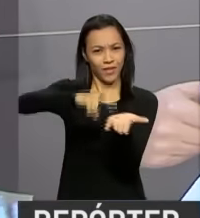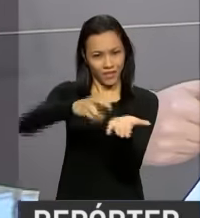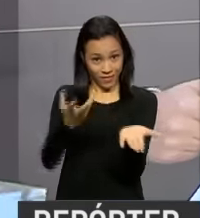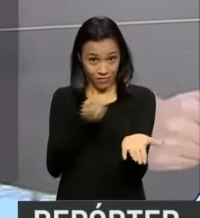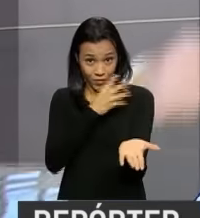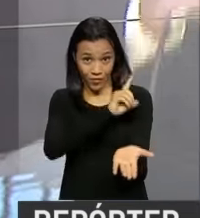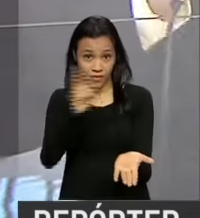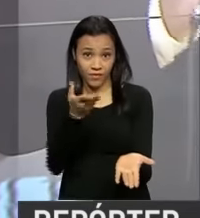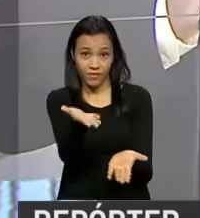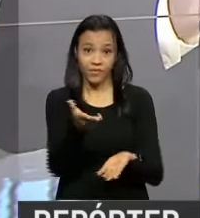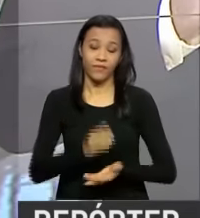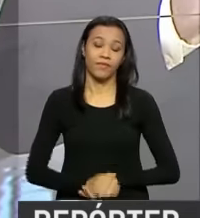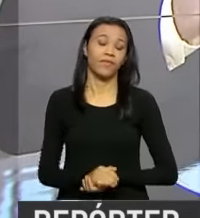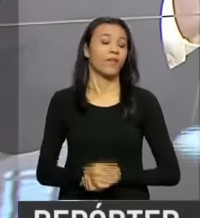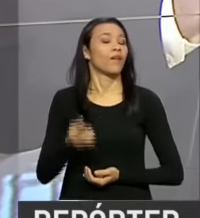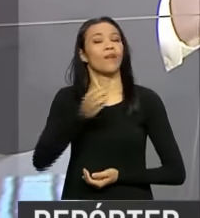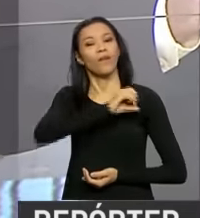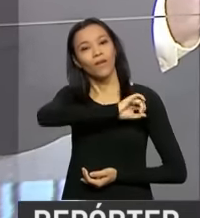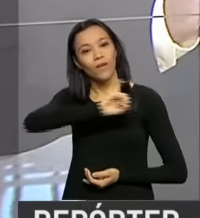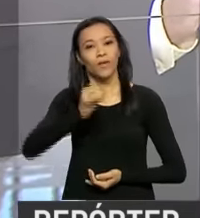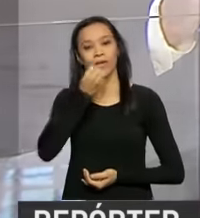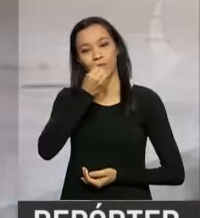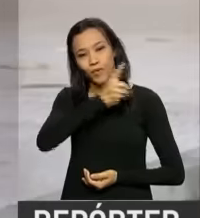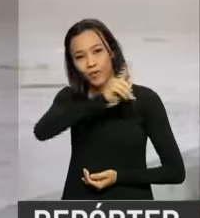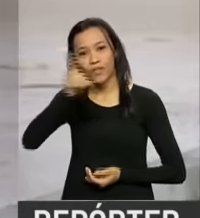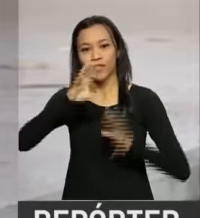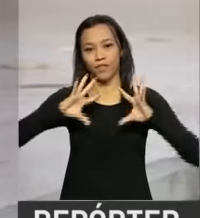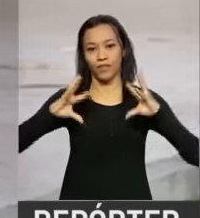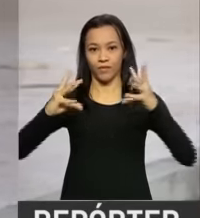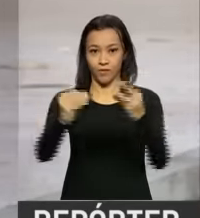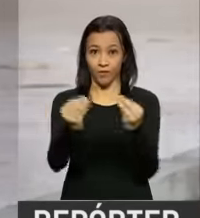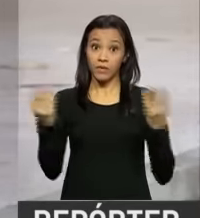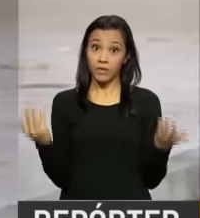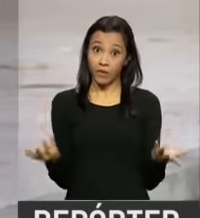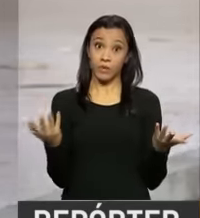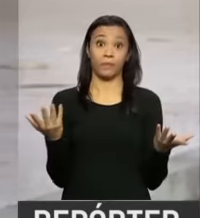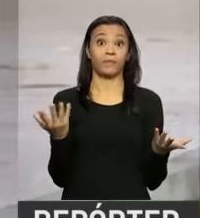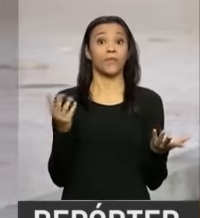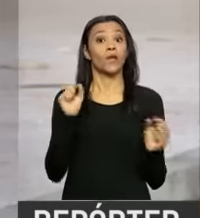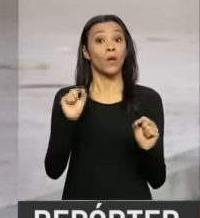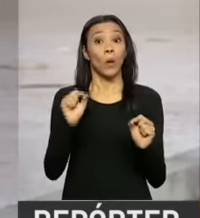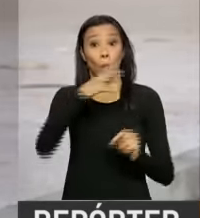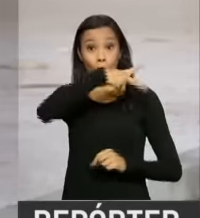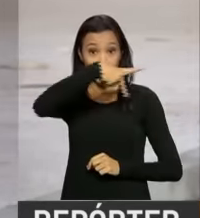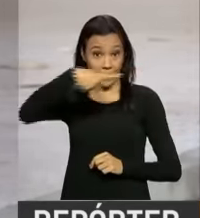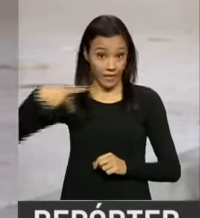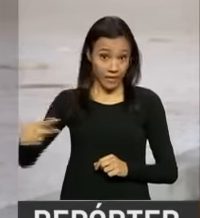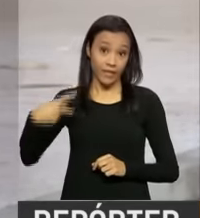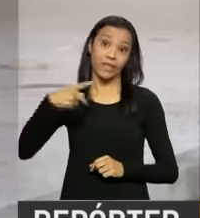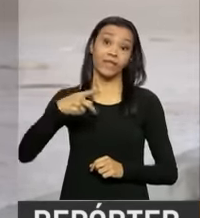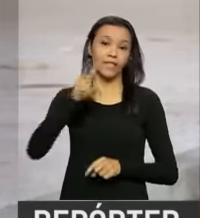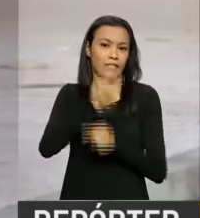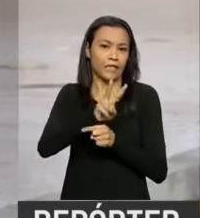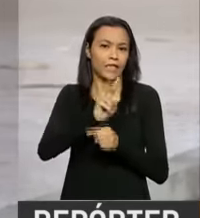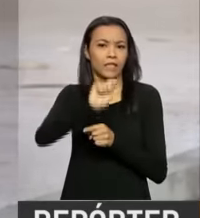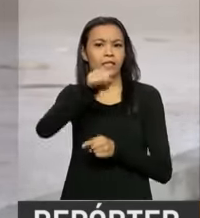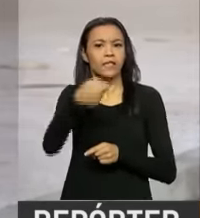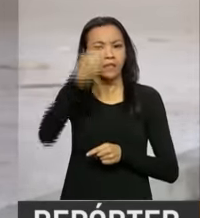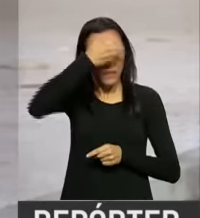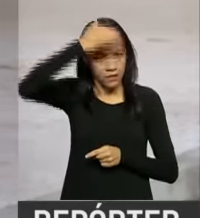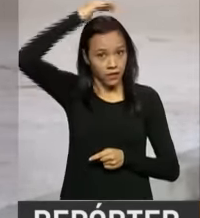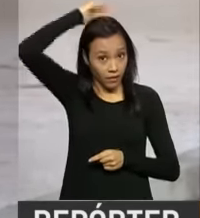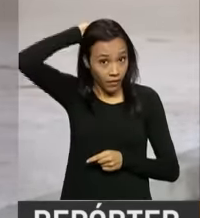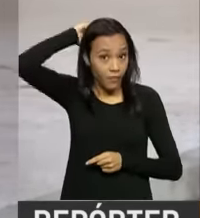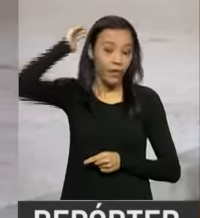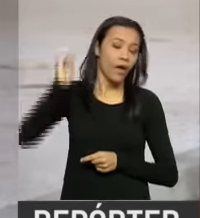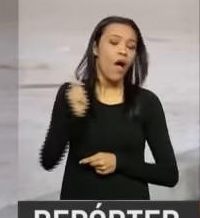dia. Oi, Jaime, bom dia a você, bom dia a todos. Olha, por enquanto, o presidente da República interino, Michel